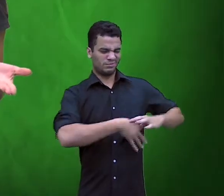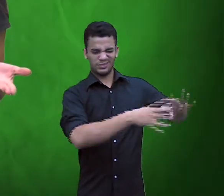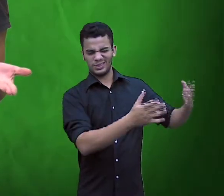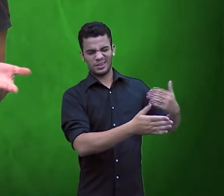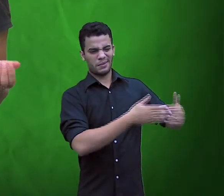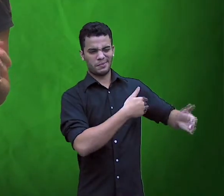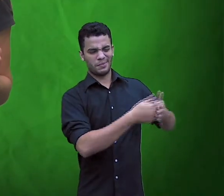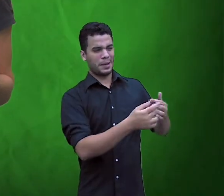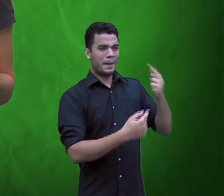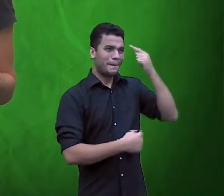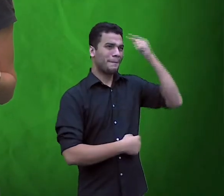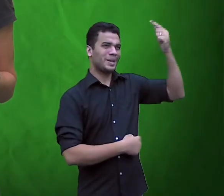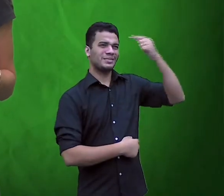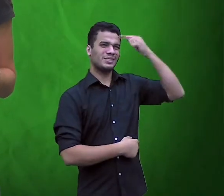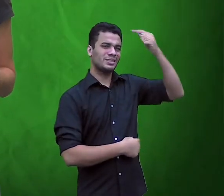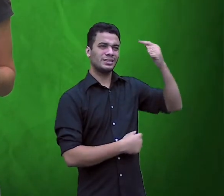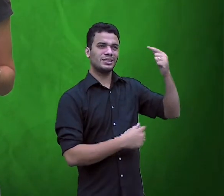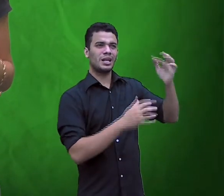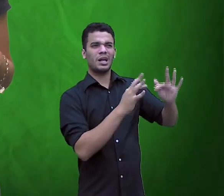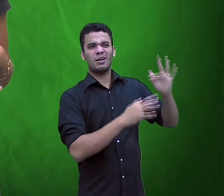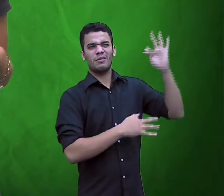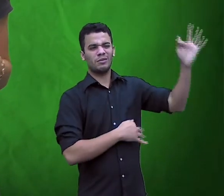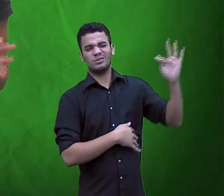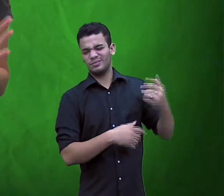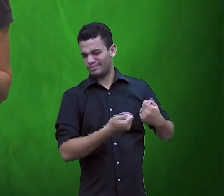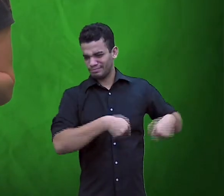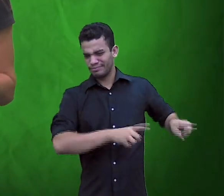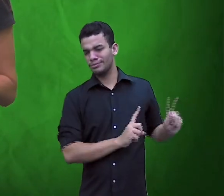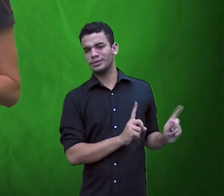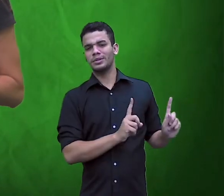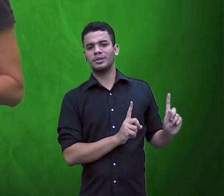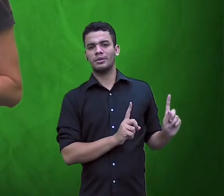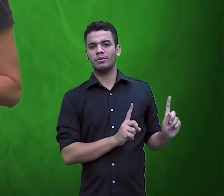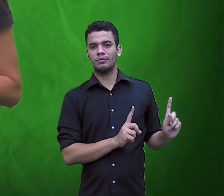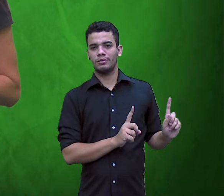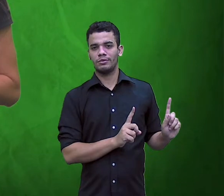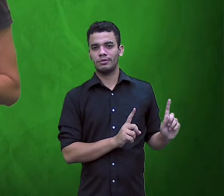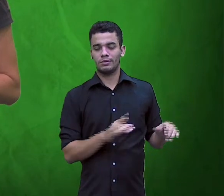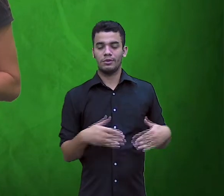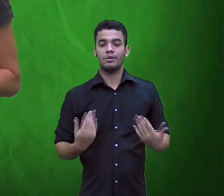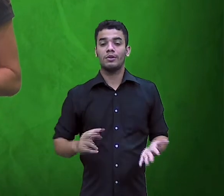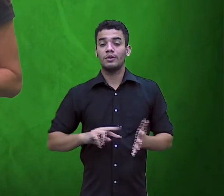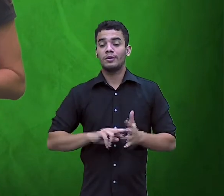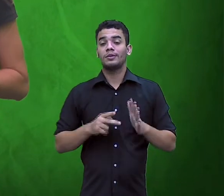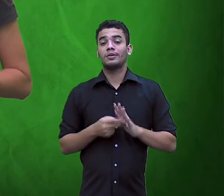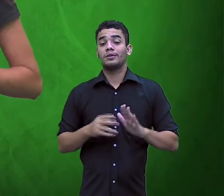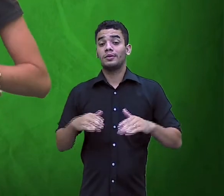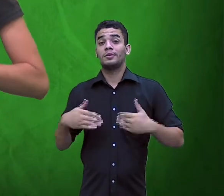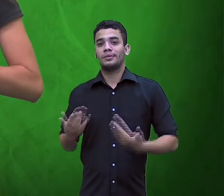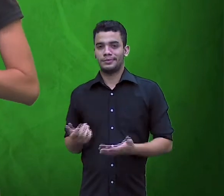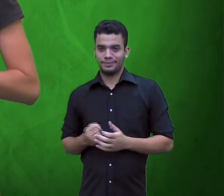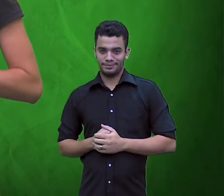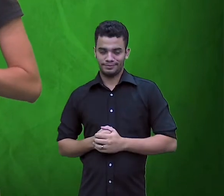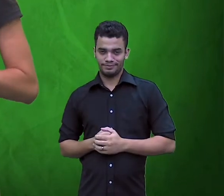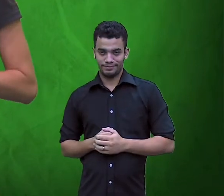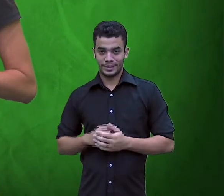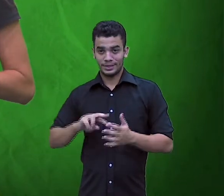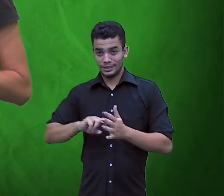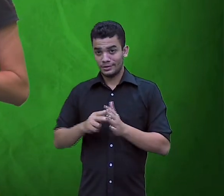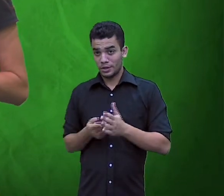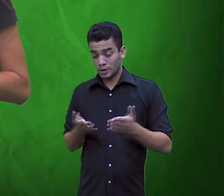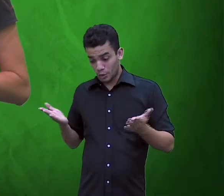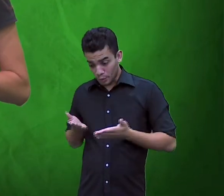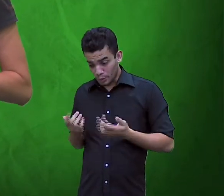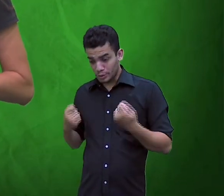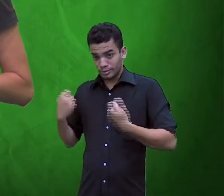estar preparados ou que não devemos nos preocupar? Que devemos estar preparados para